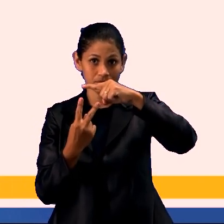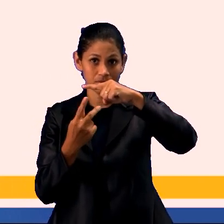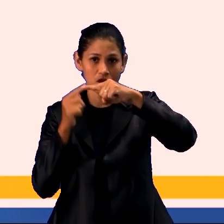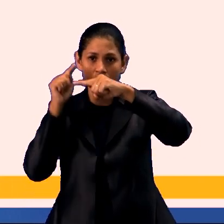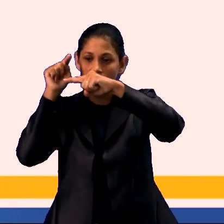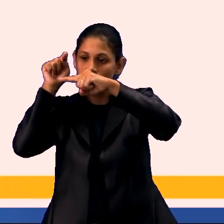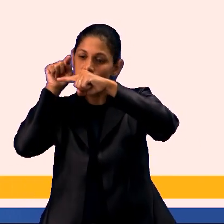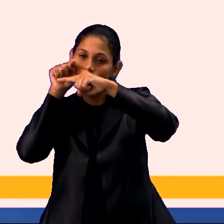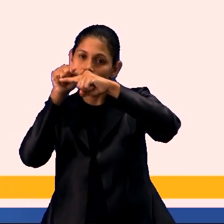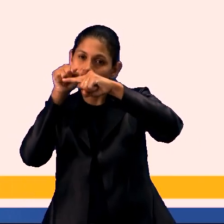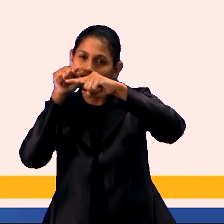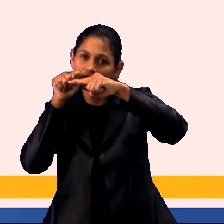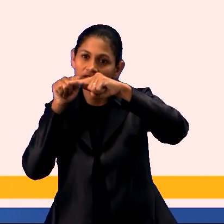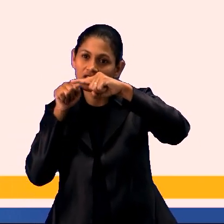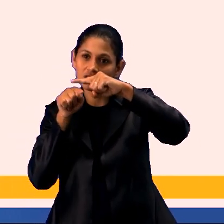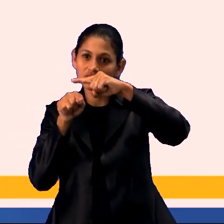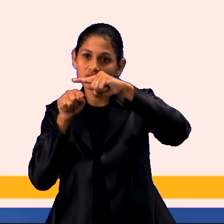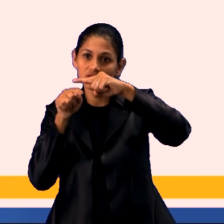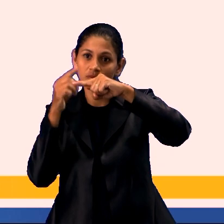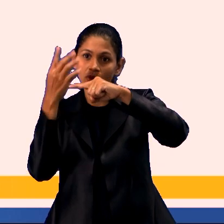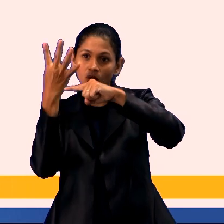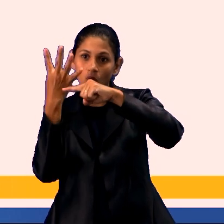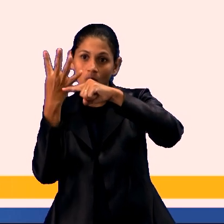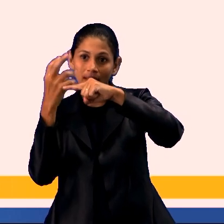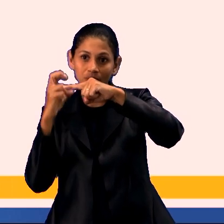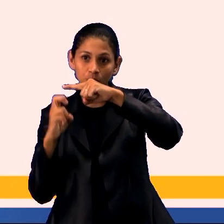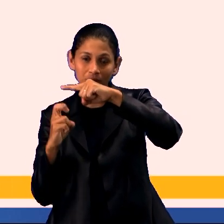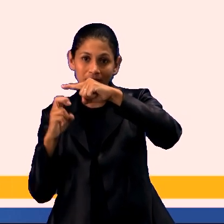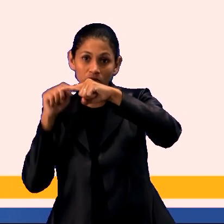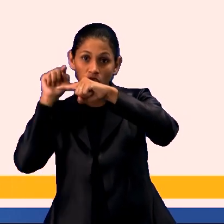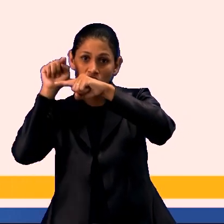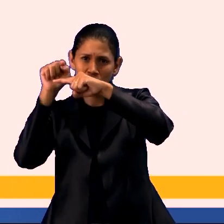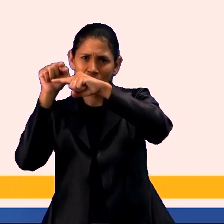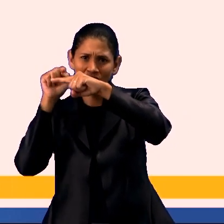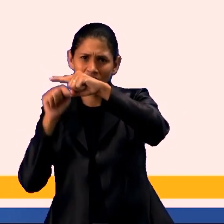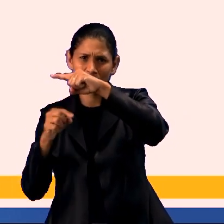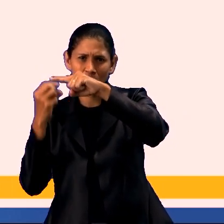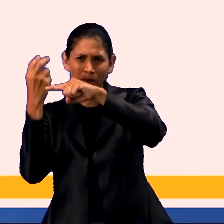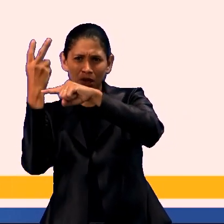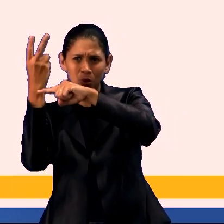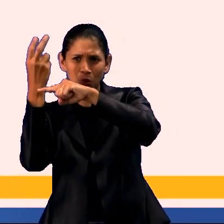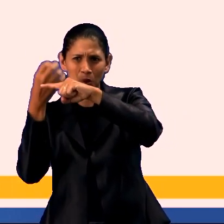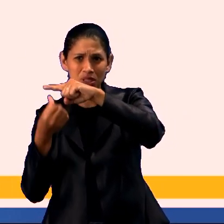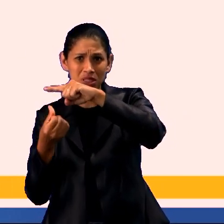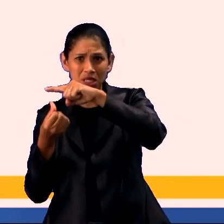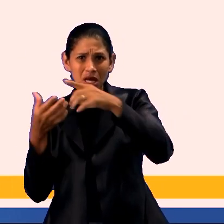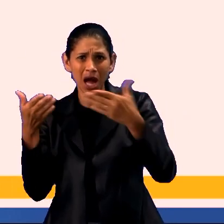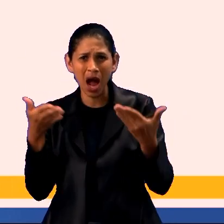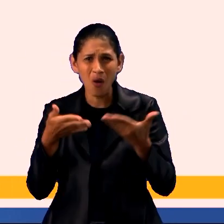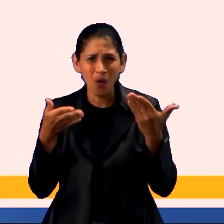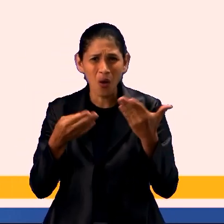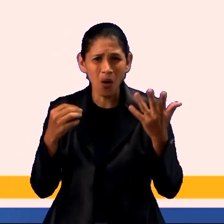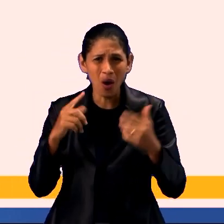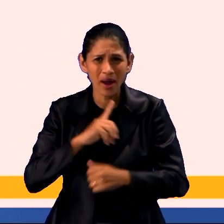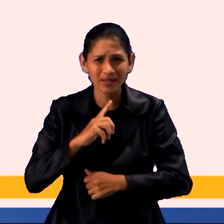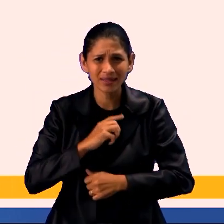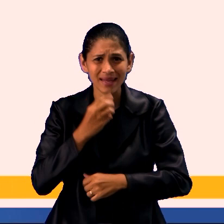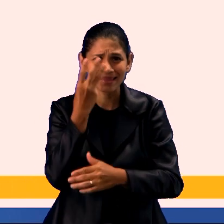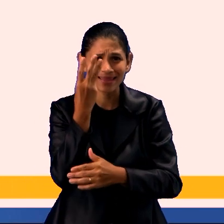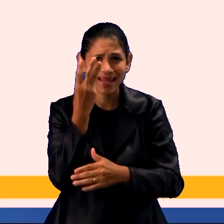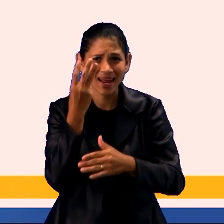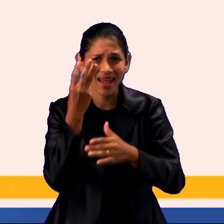dividido para 4/5 dividido para 2/6. Eita, professora, agora são 3. Ah, me